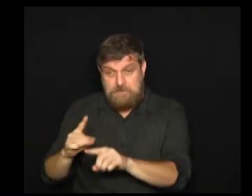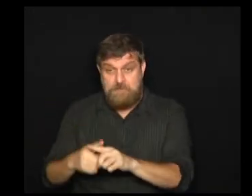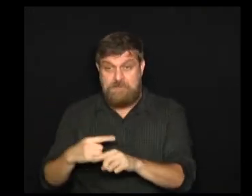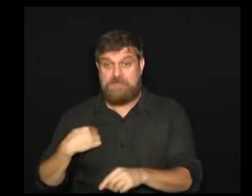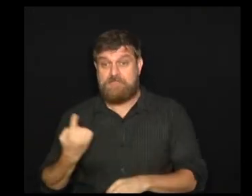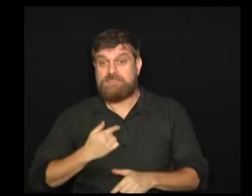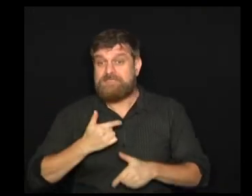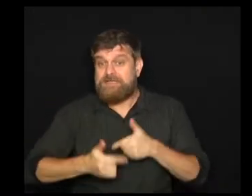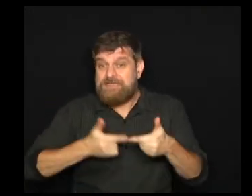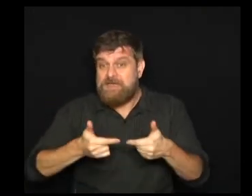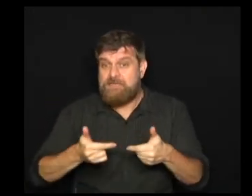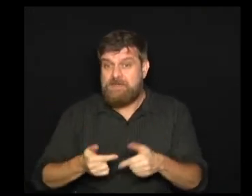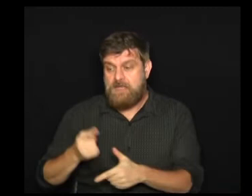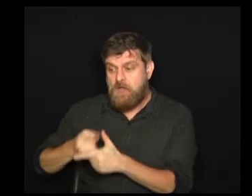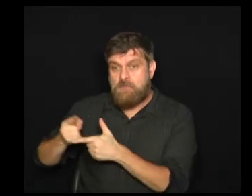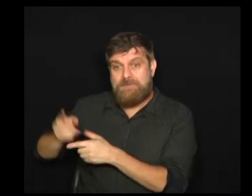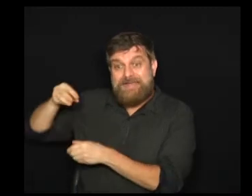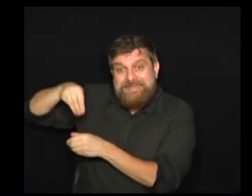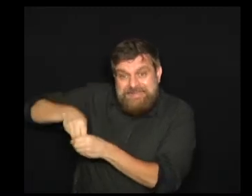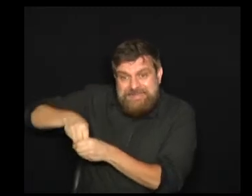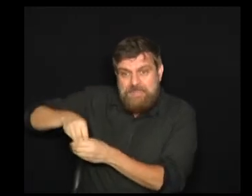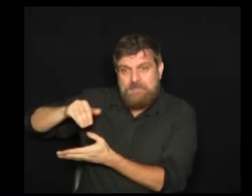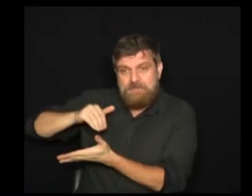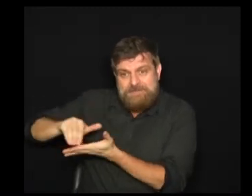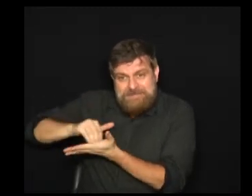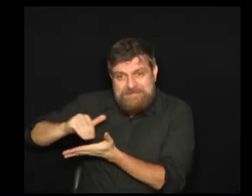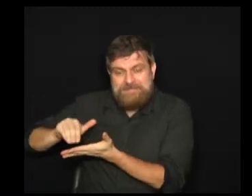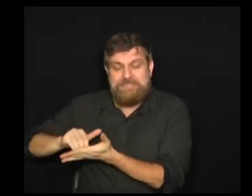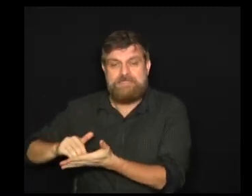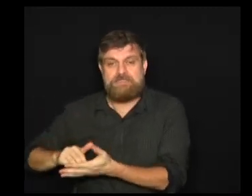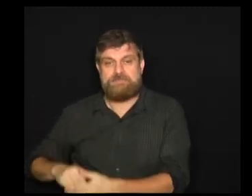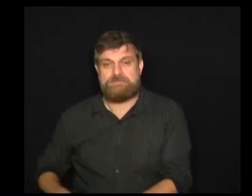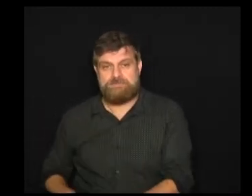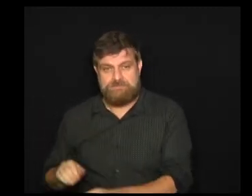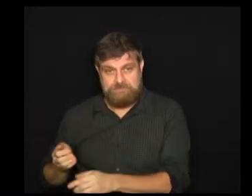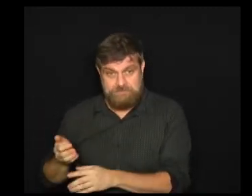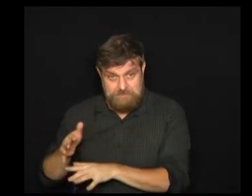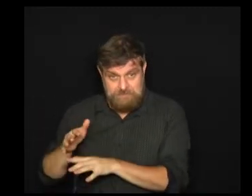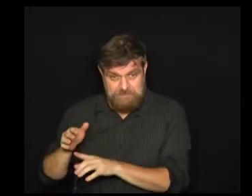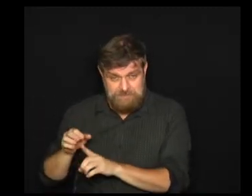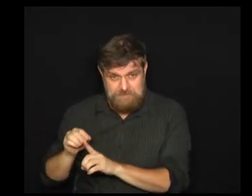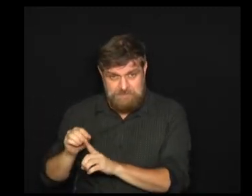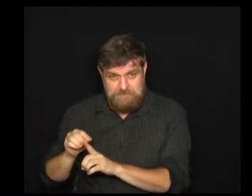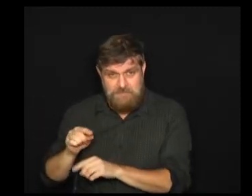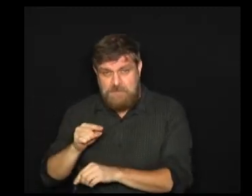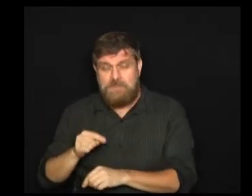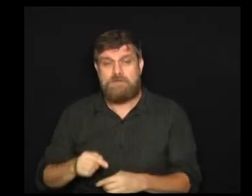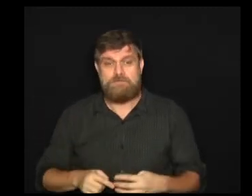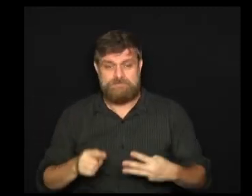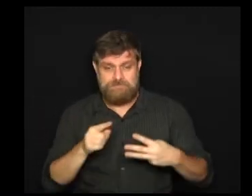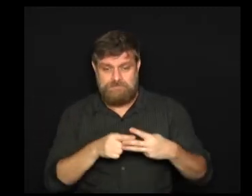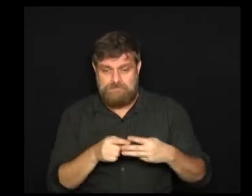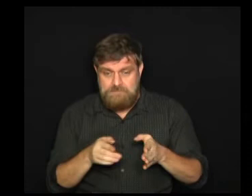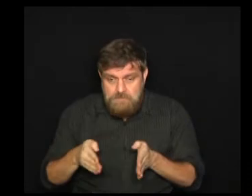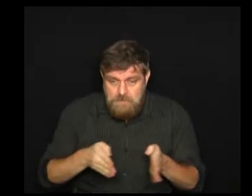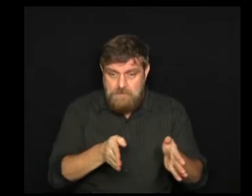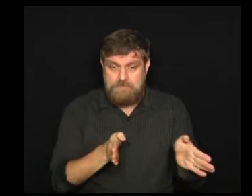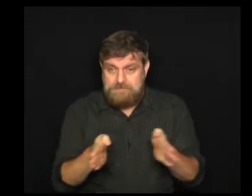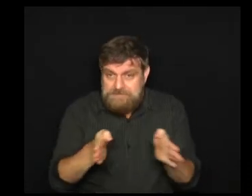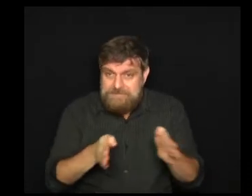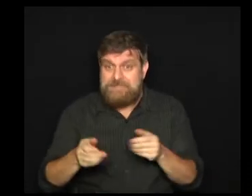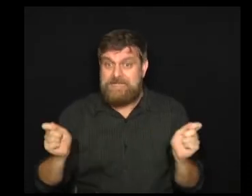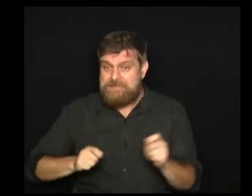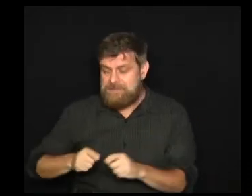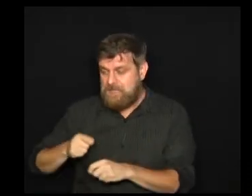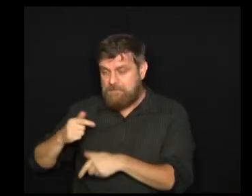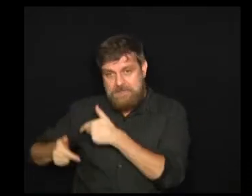trabalhar as questões internas. Então, o plano de rotas acessíveis, o estudo de modal de transporte, são coisas que a gente pode trabalhar internamente,